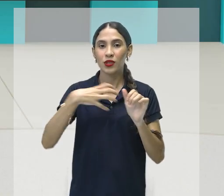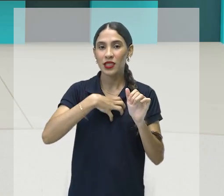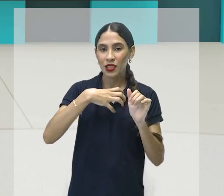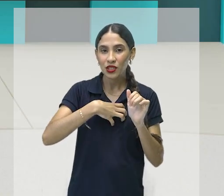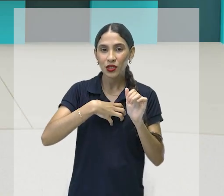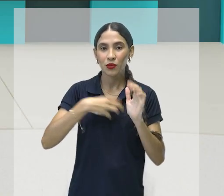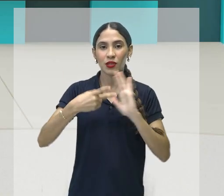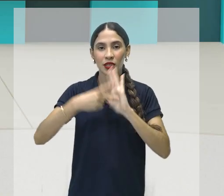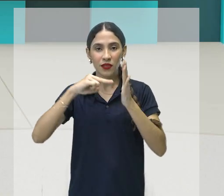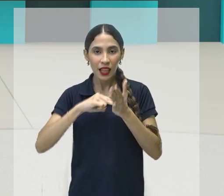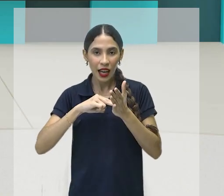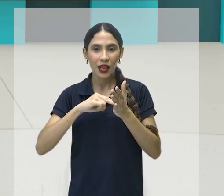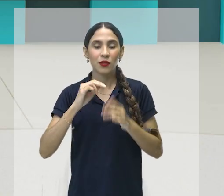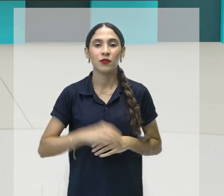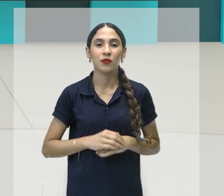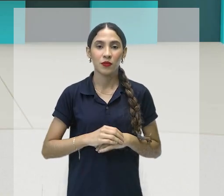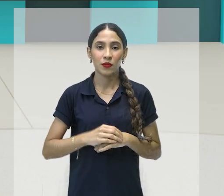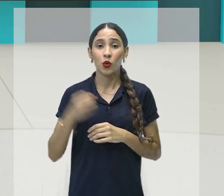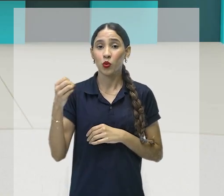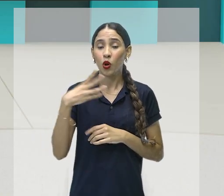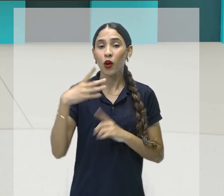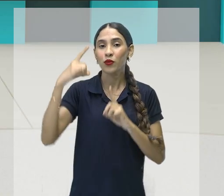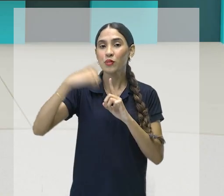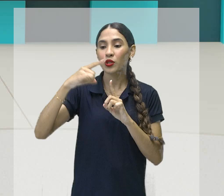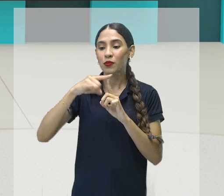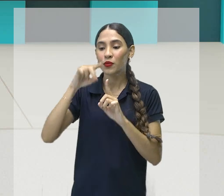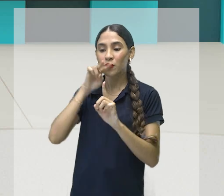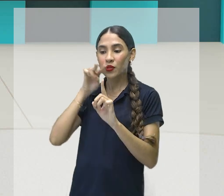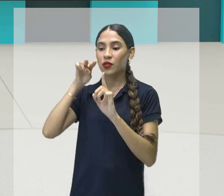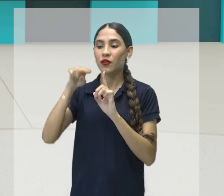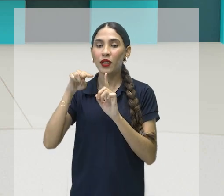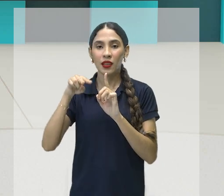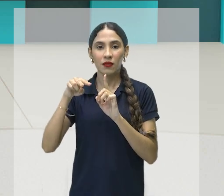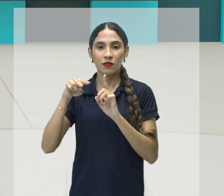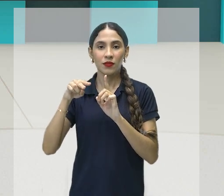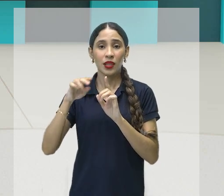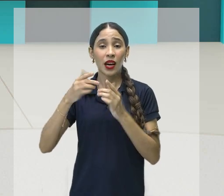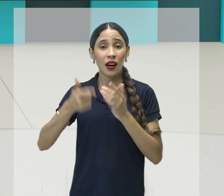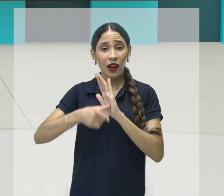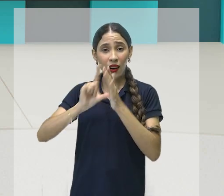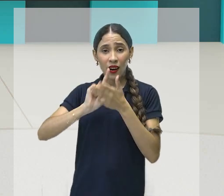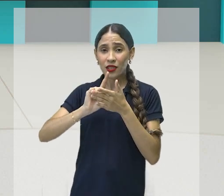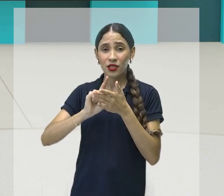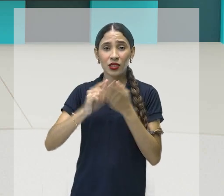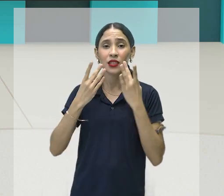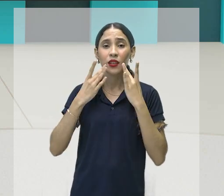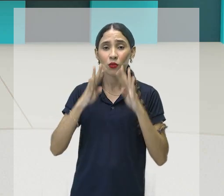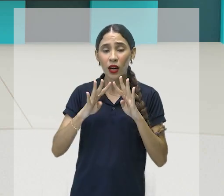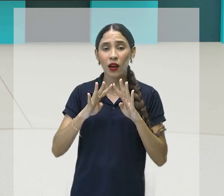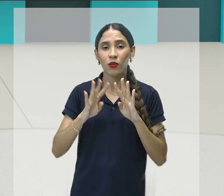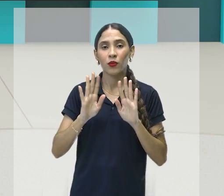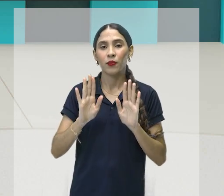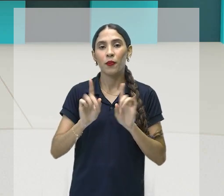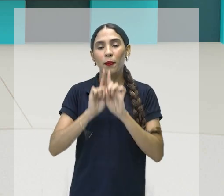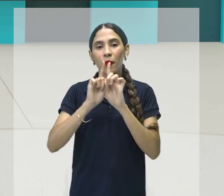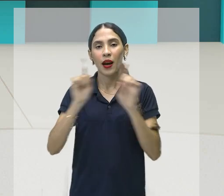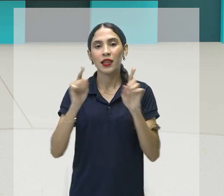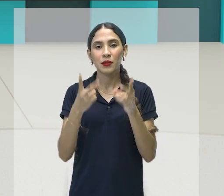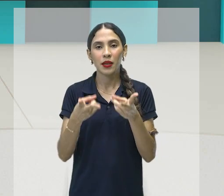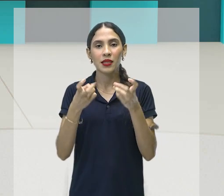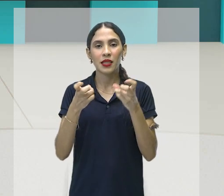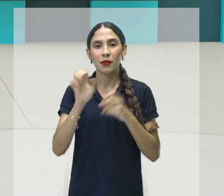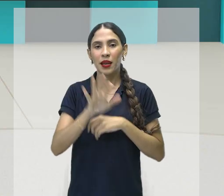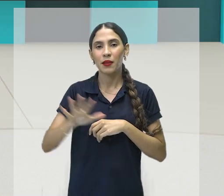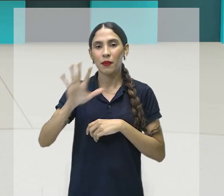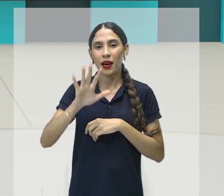descontextualizou. Ele trouxe uma nova forma de enxergar algo que já era naturalizado. Perceba que aqui